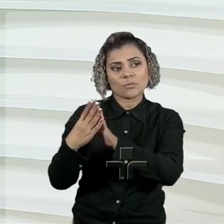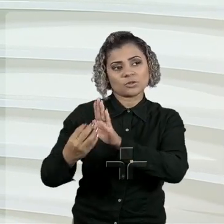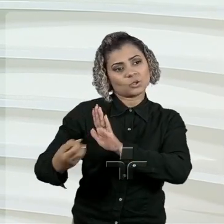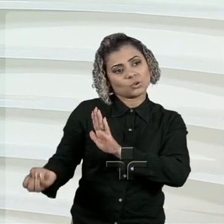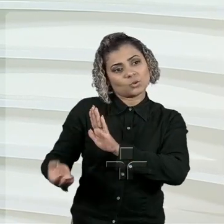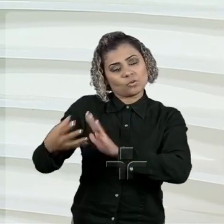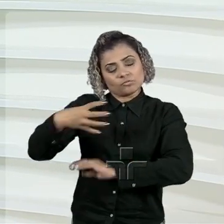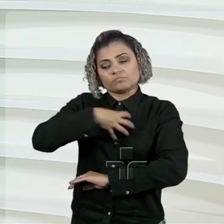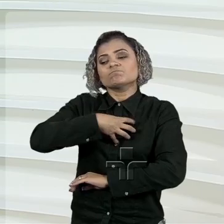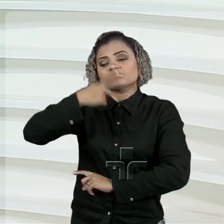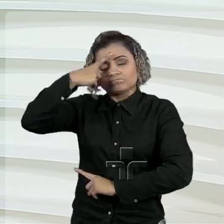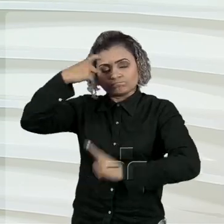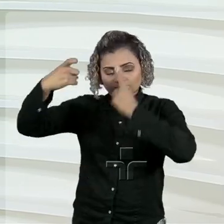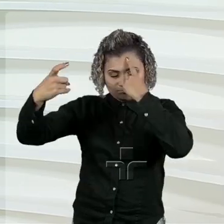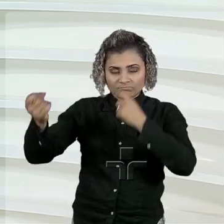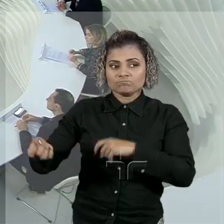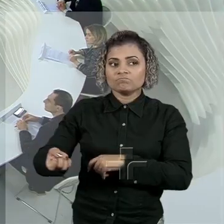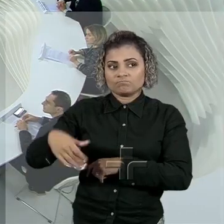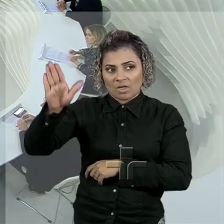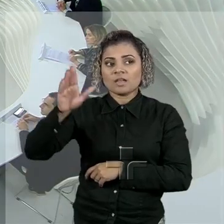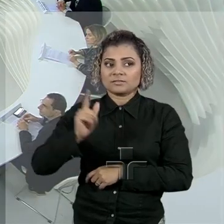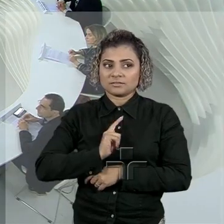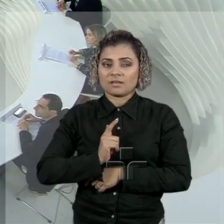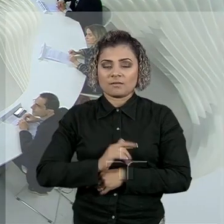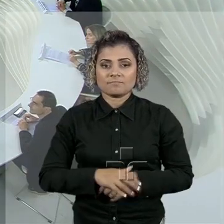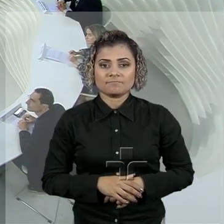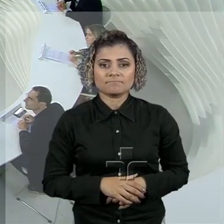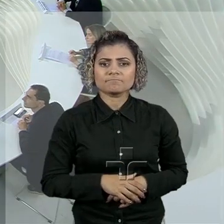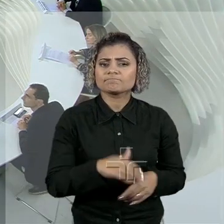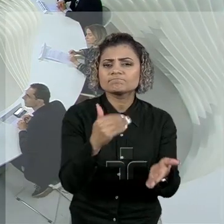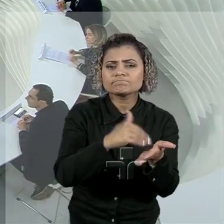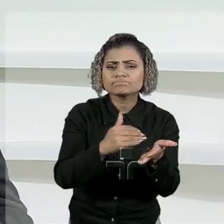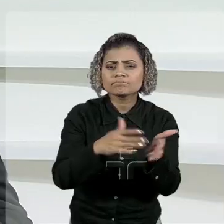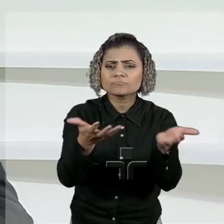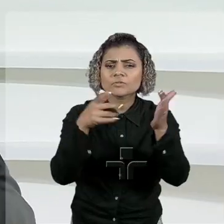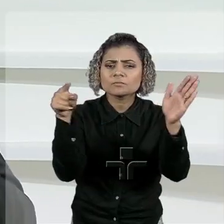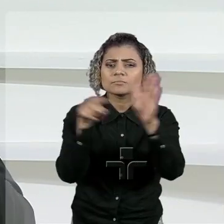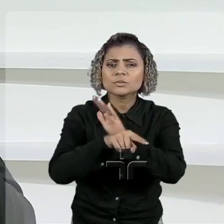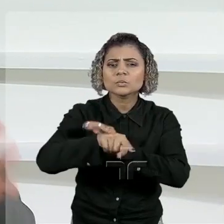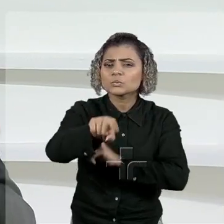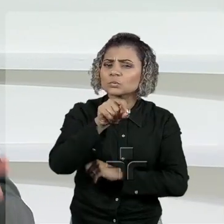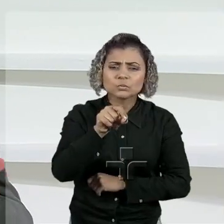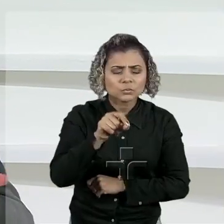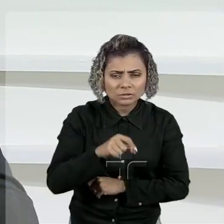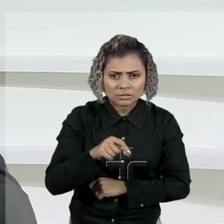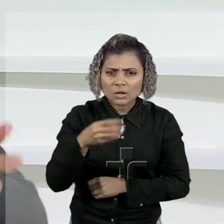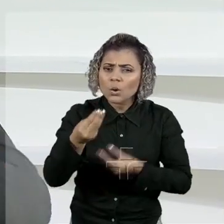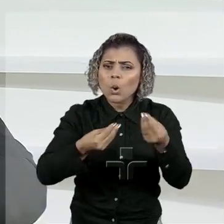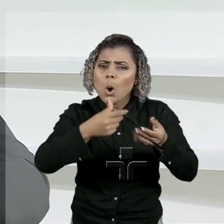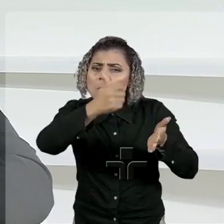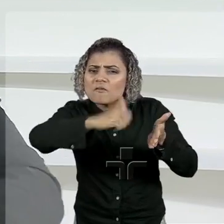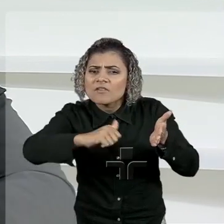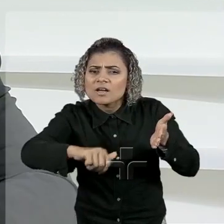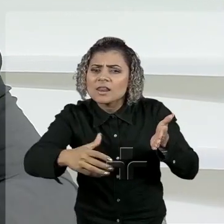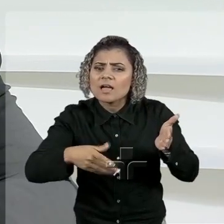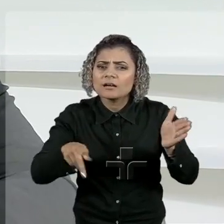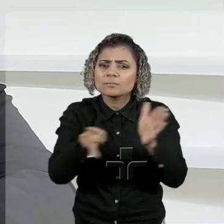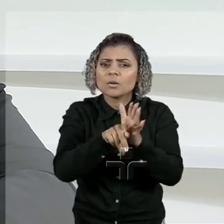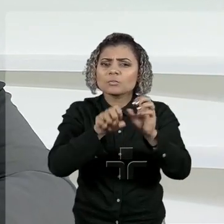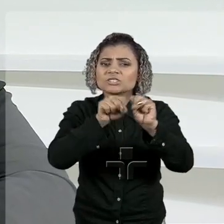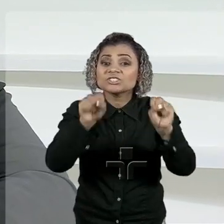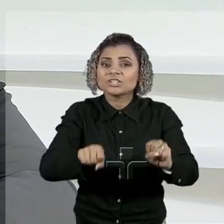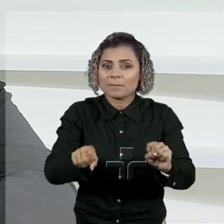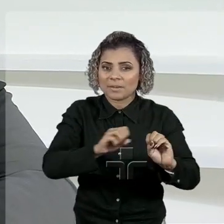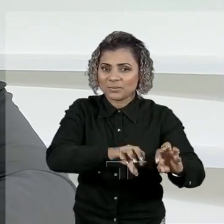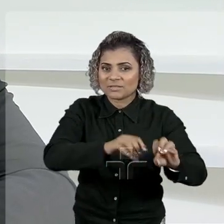ele vai poder criar muito mais ainda. Secretário, gostaria que o senhor falasse um pouco sobre como avaliar o sistema de educação, quer